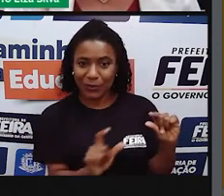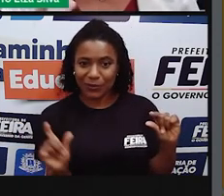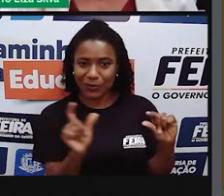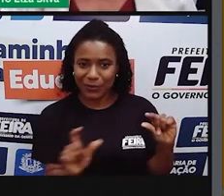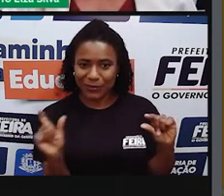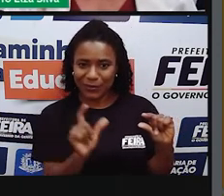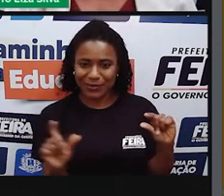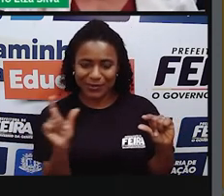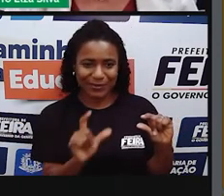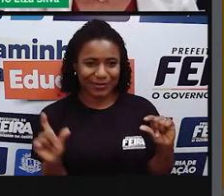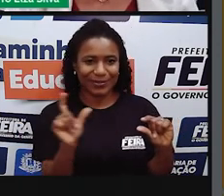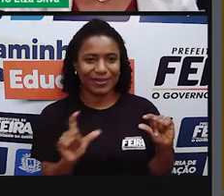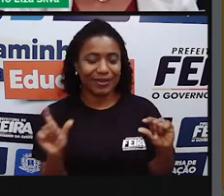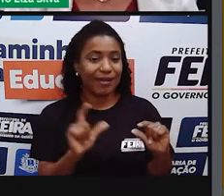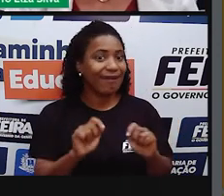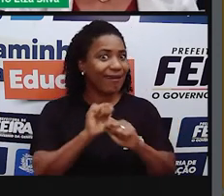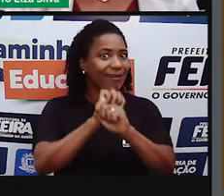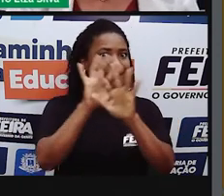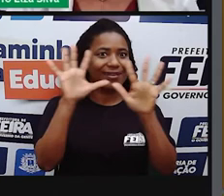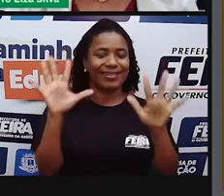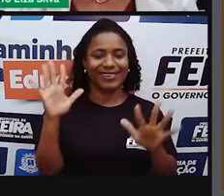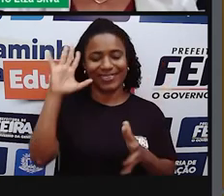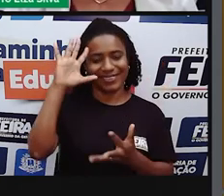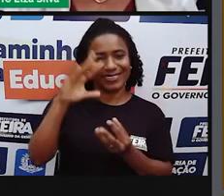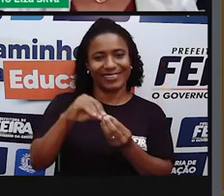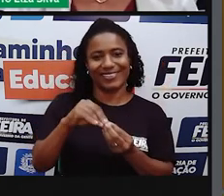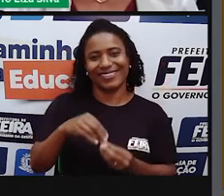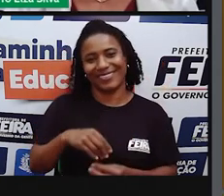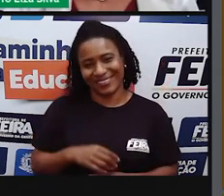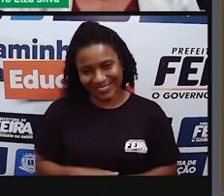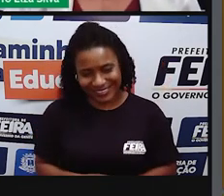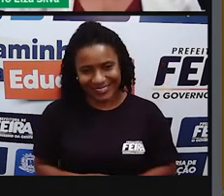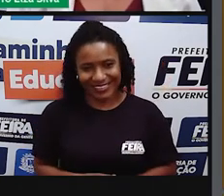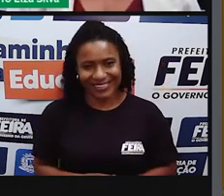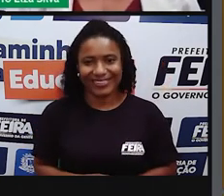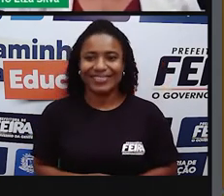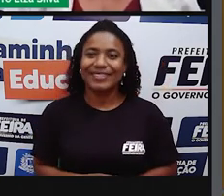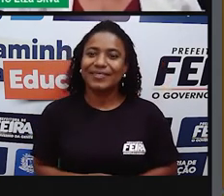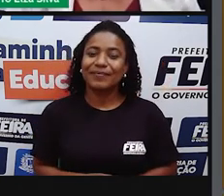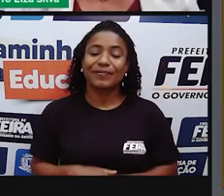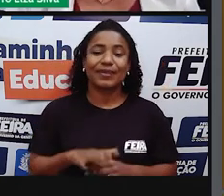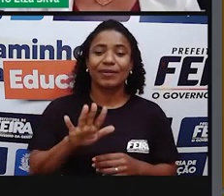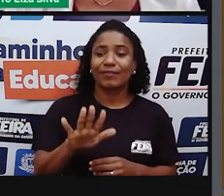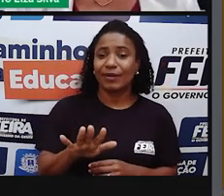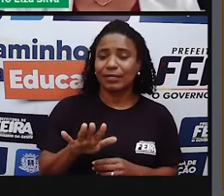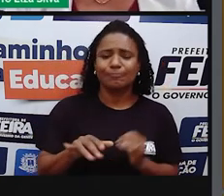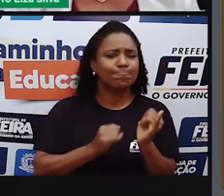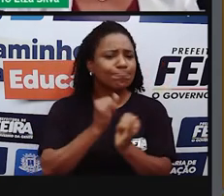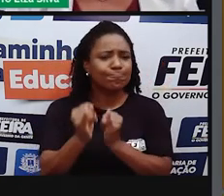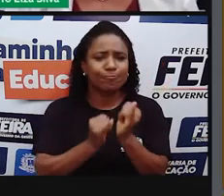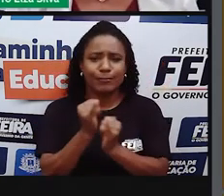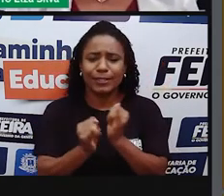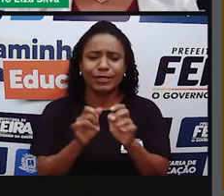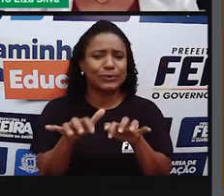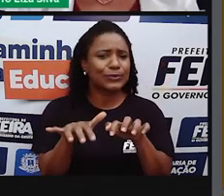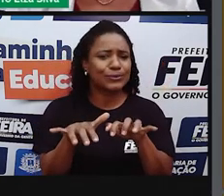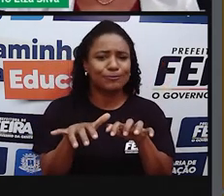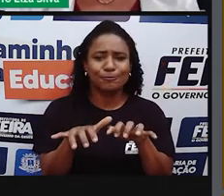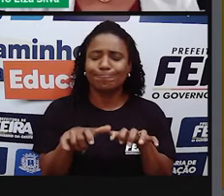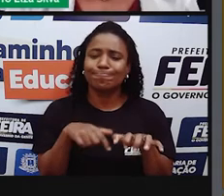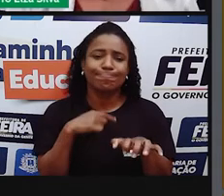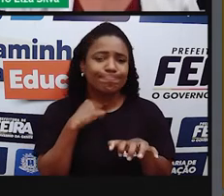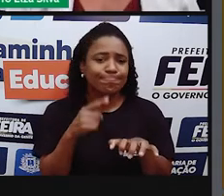amplie a sua compreensão. Ok? E se por acaso você não tiver acesso à internet, não tem